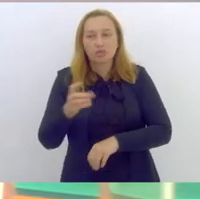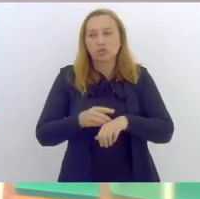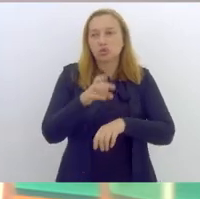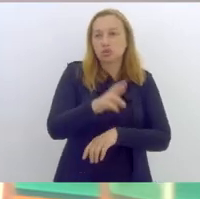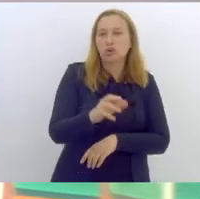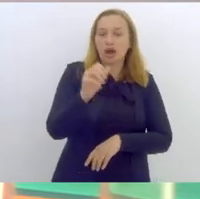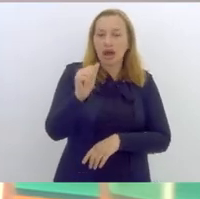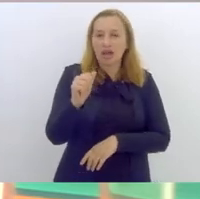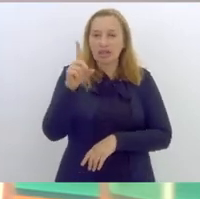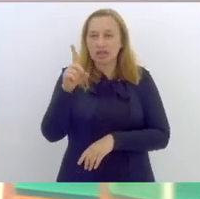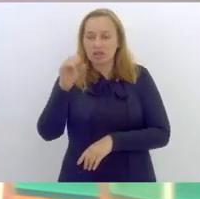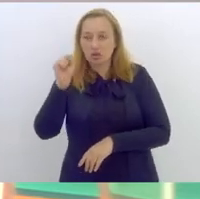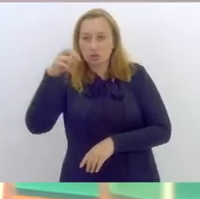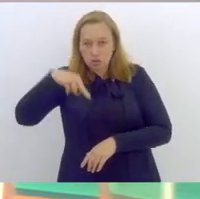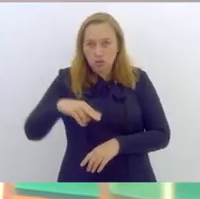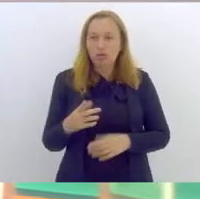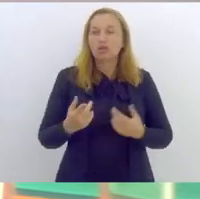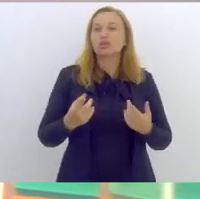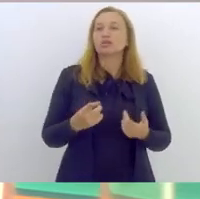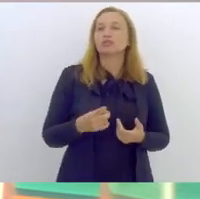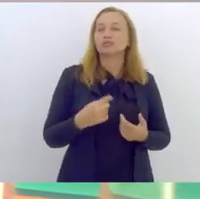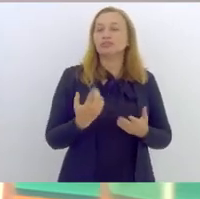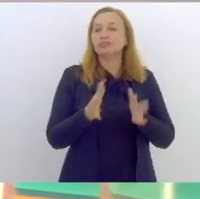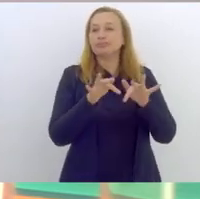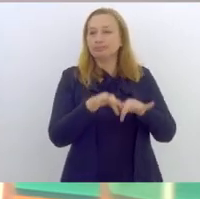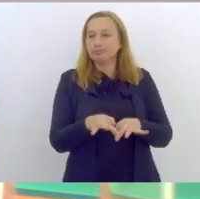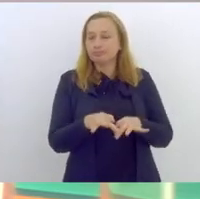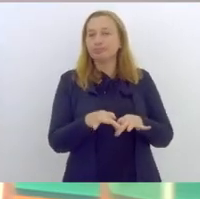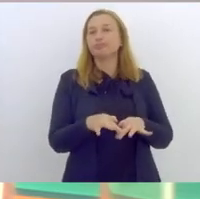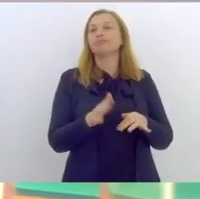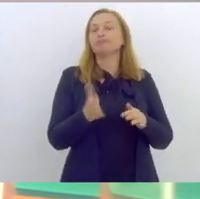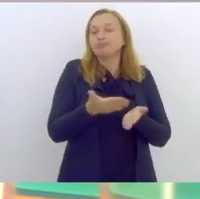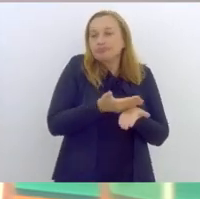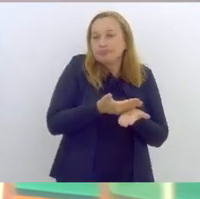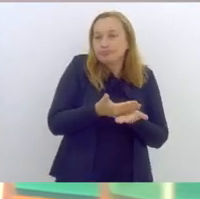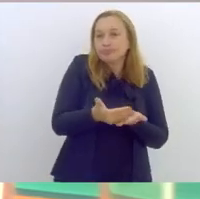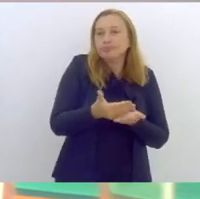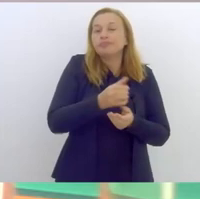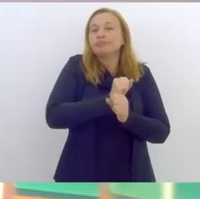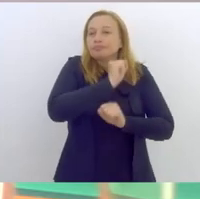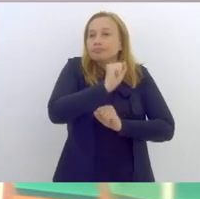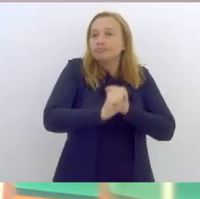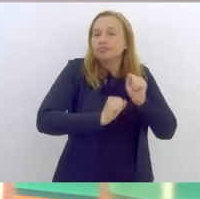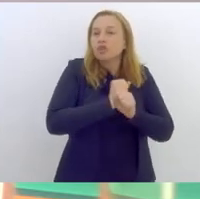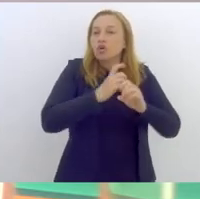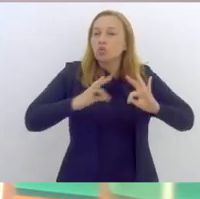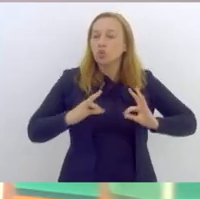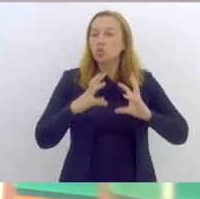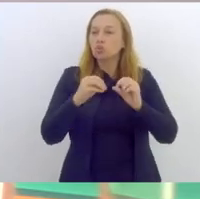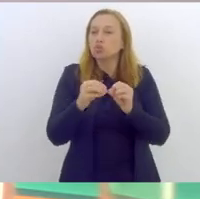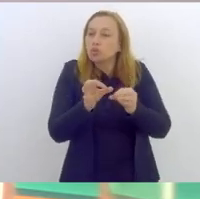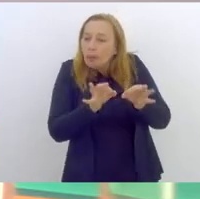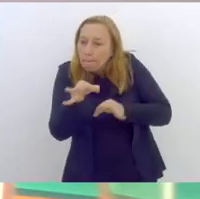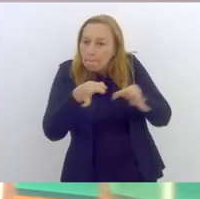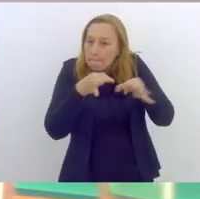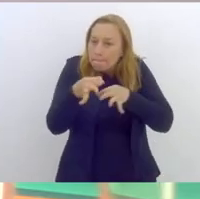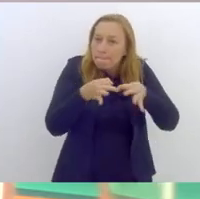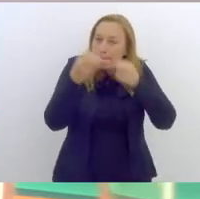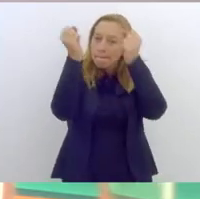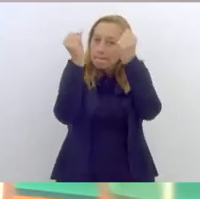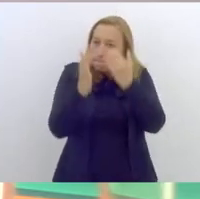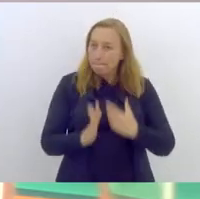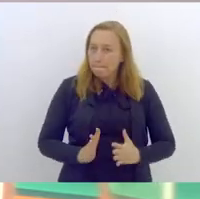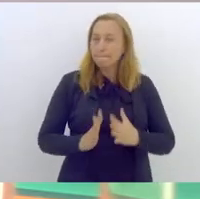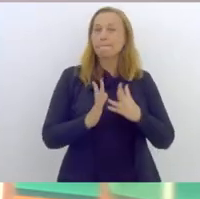Adilson E aí nós liquidemos a fatura e já comecemos um ano com tudo muito bem encaminhado esclarecido